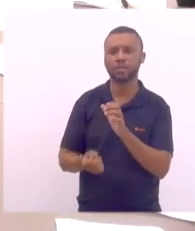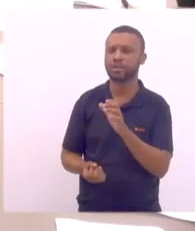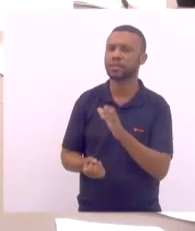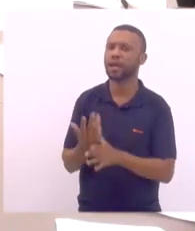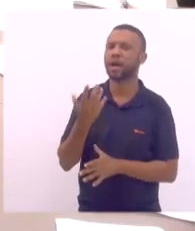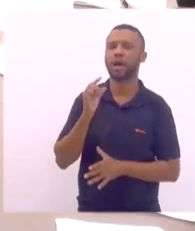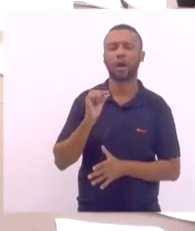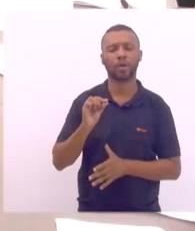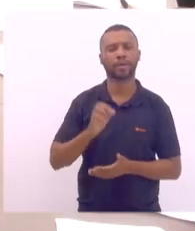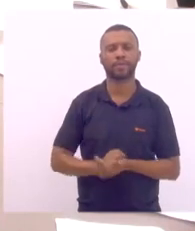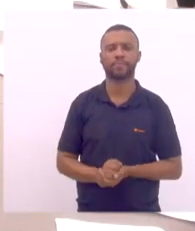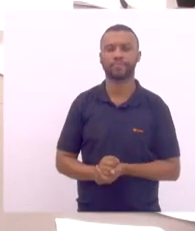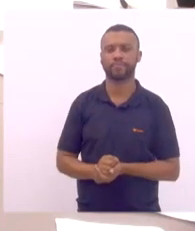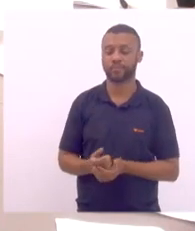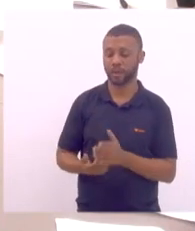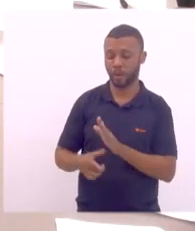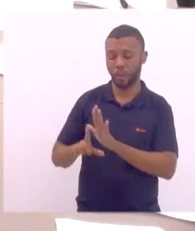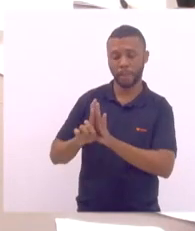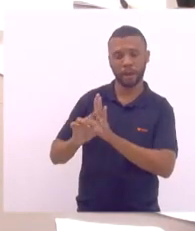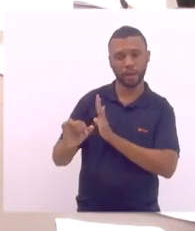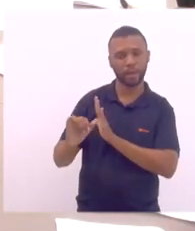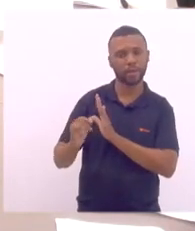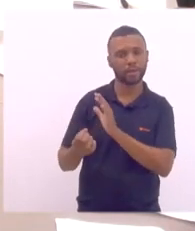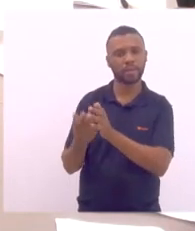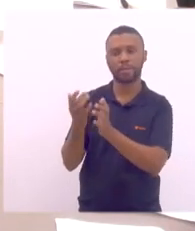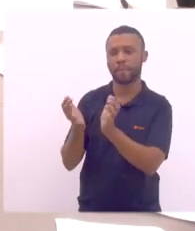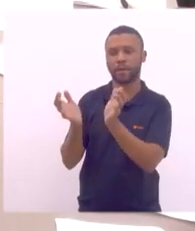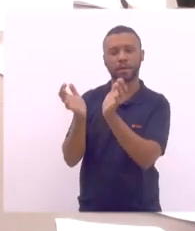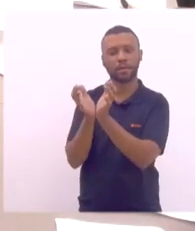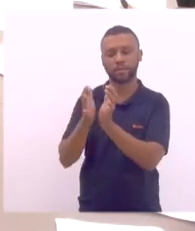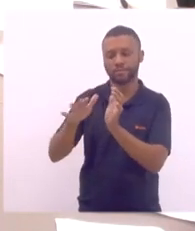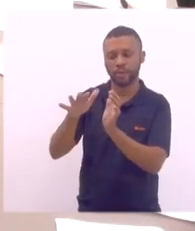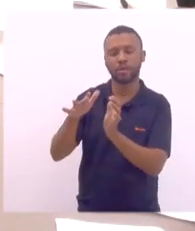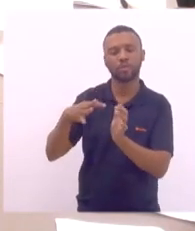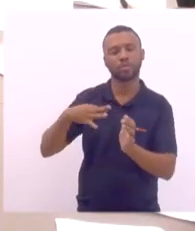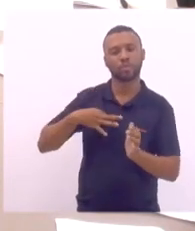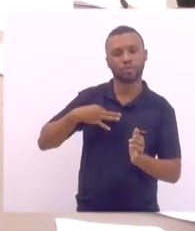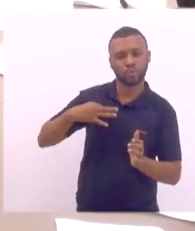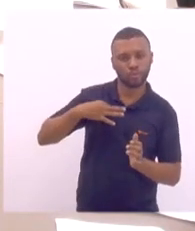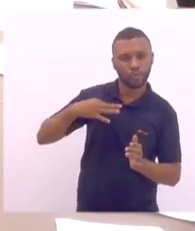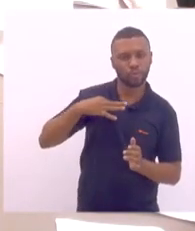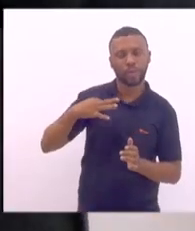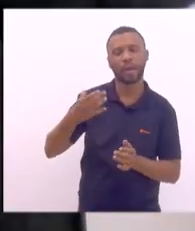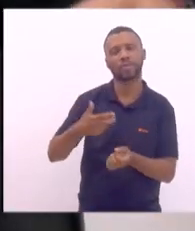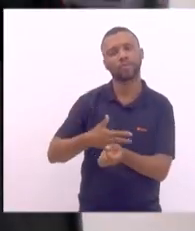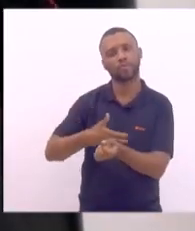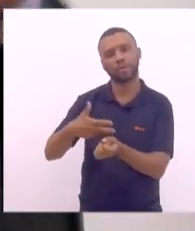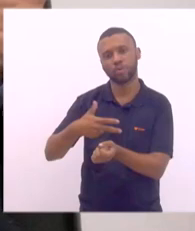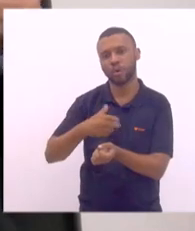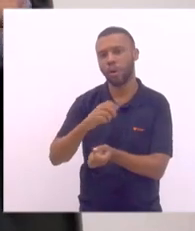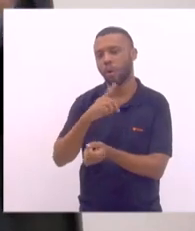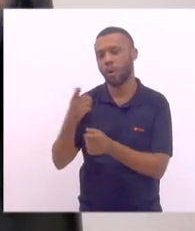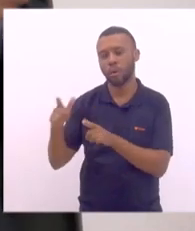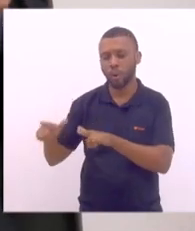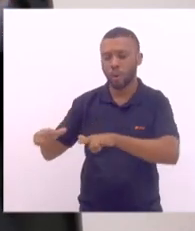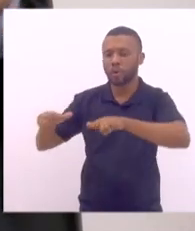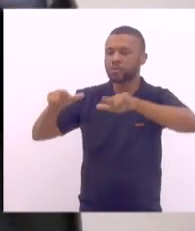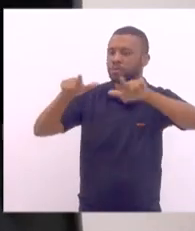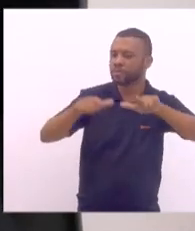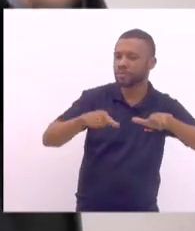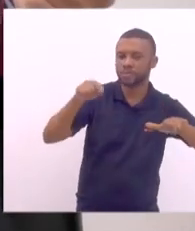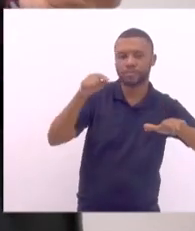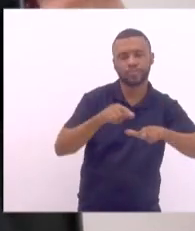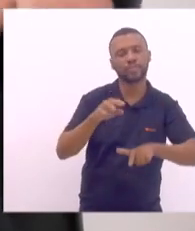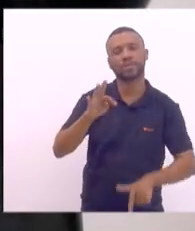uma lei que vai criar uma categoria do doador voluntário, um título que o sujeito vai ter.